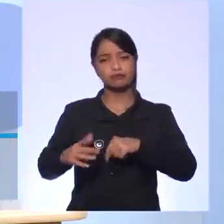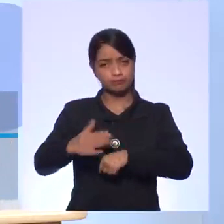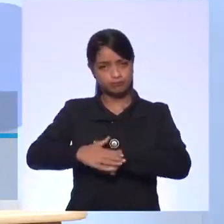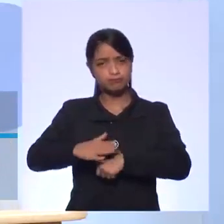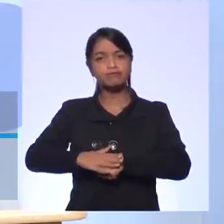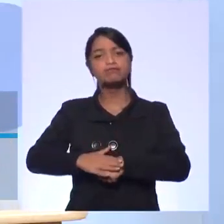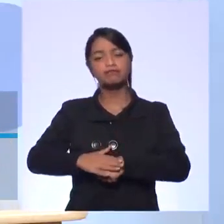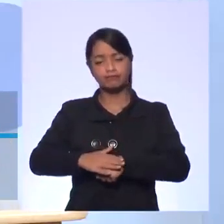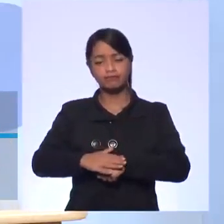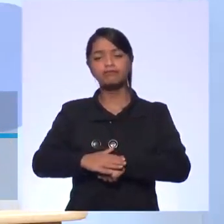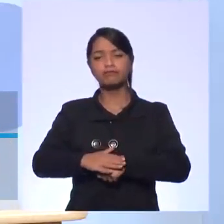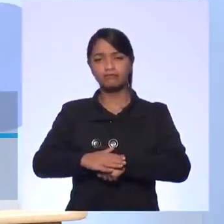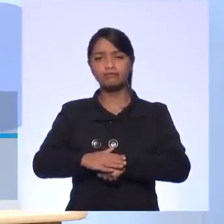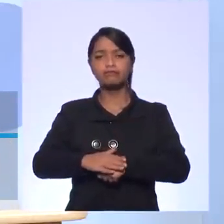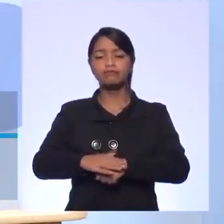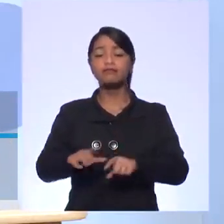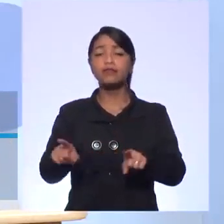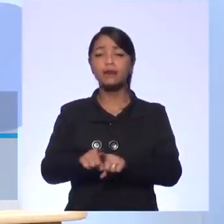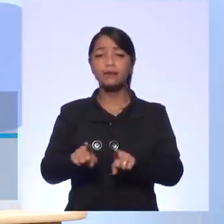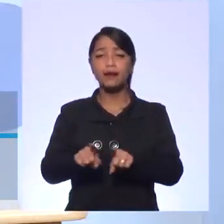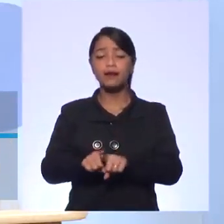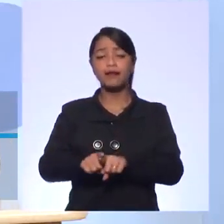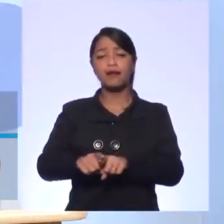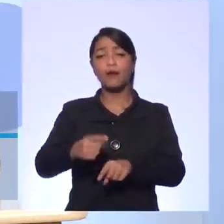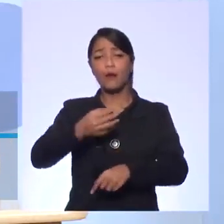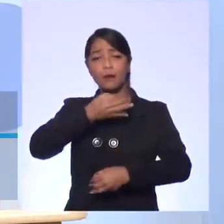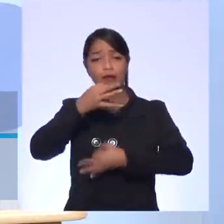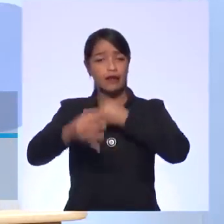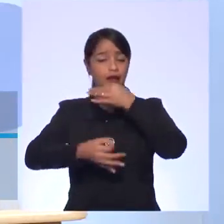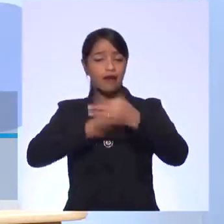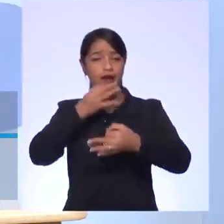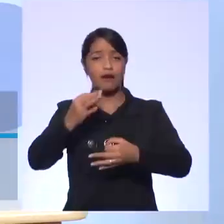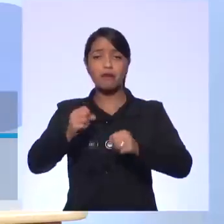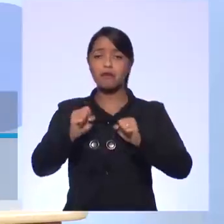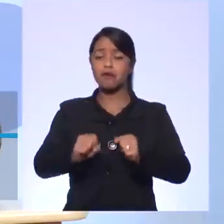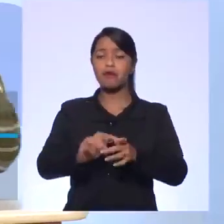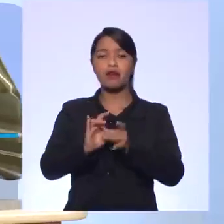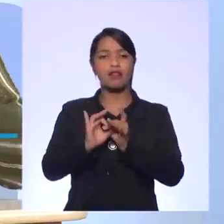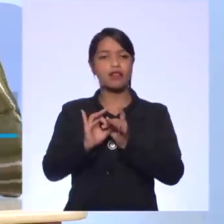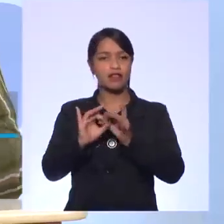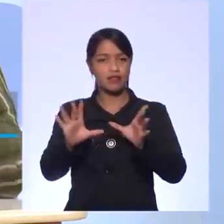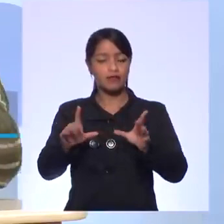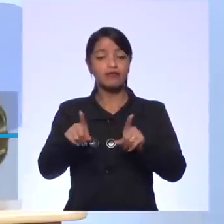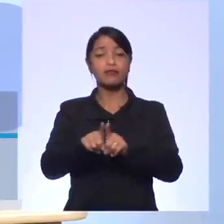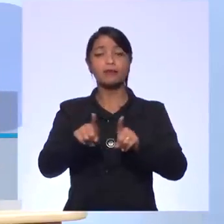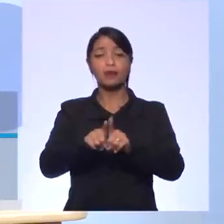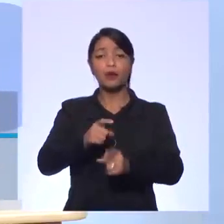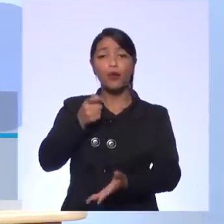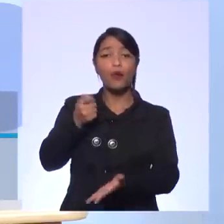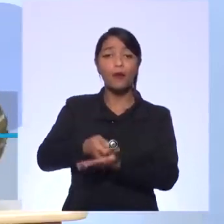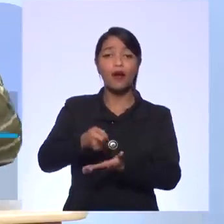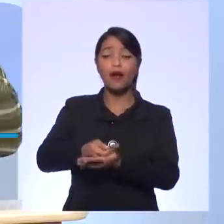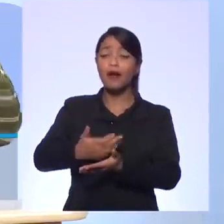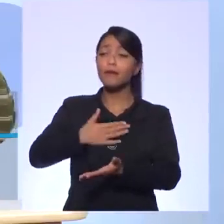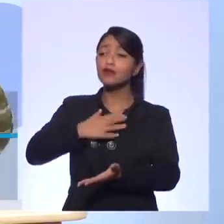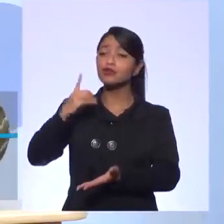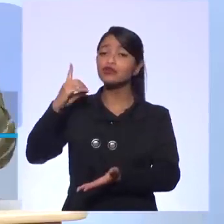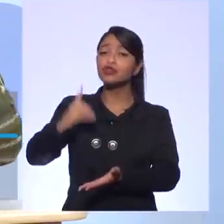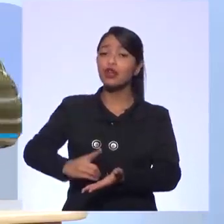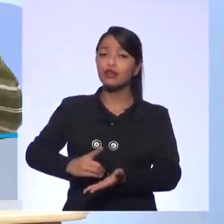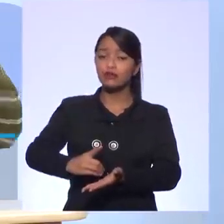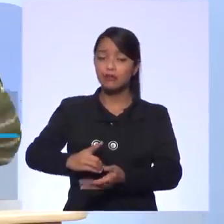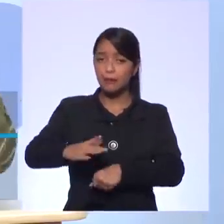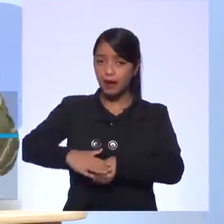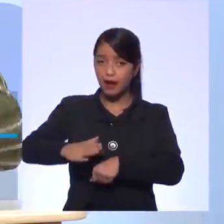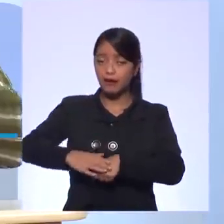ter o livre-arbítrio, né, o direito de cobrar que seus direitos sejam colocados em prática, seja